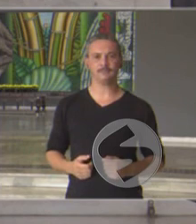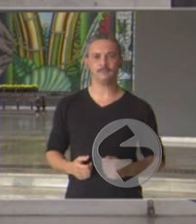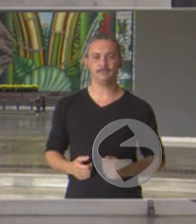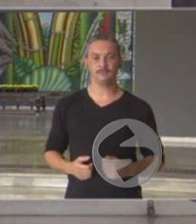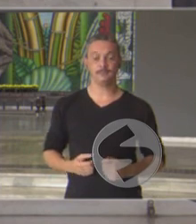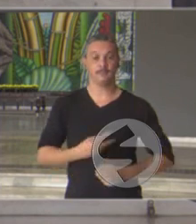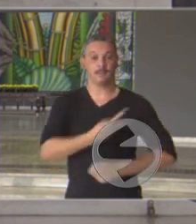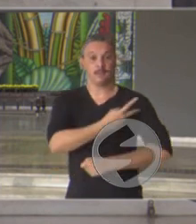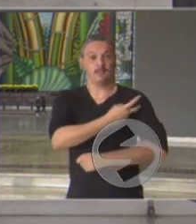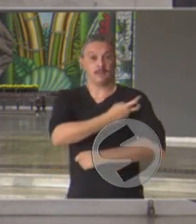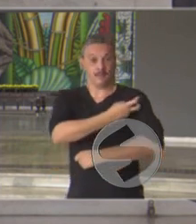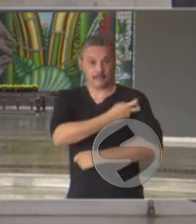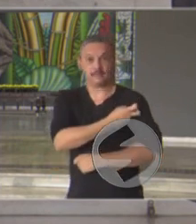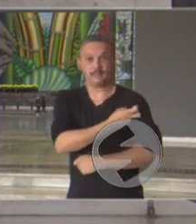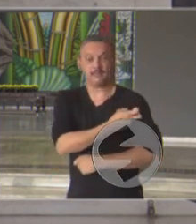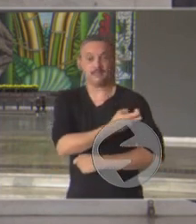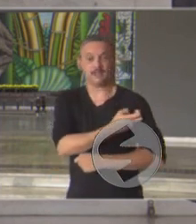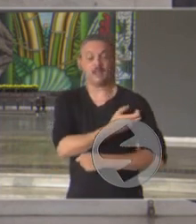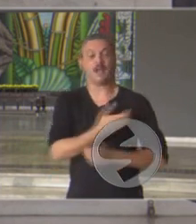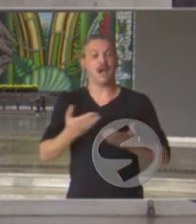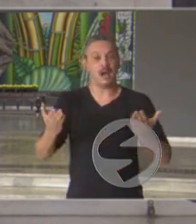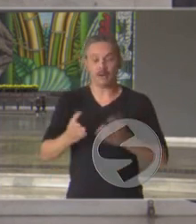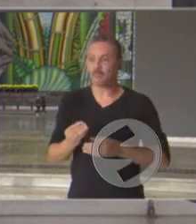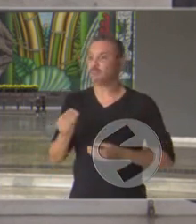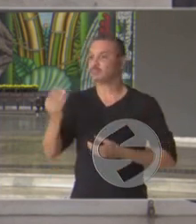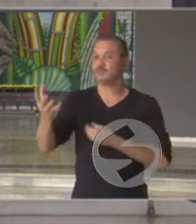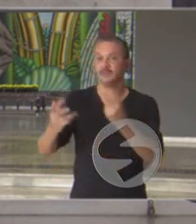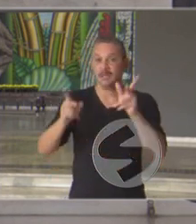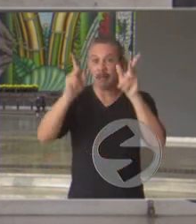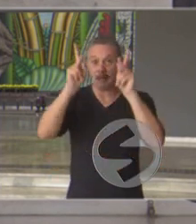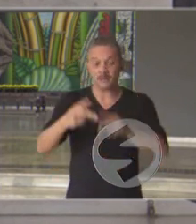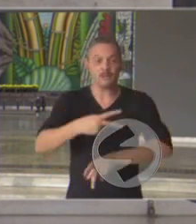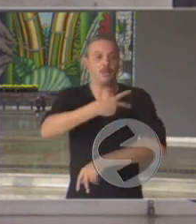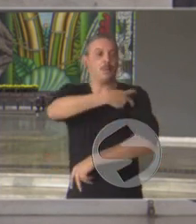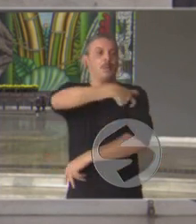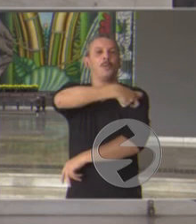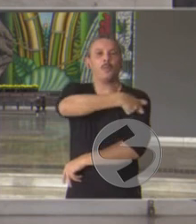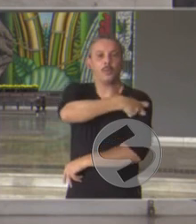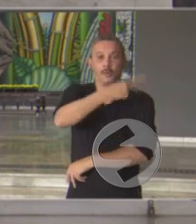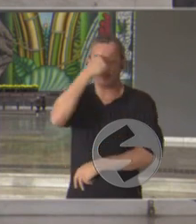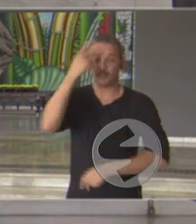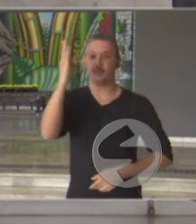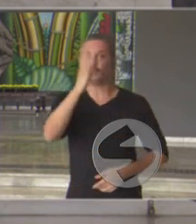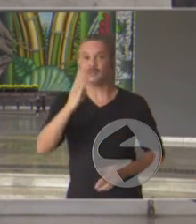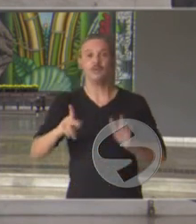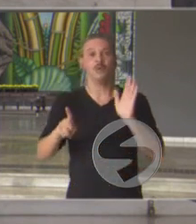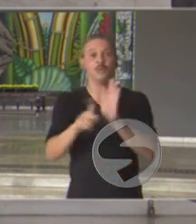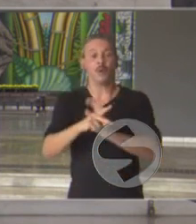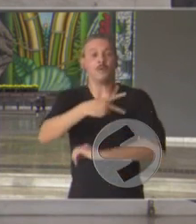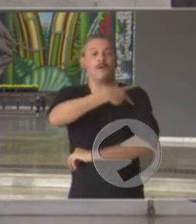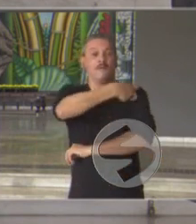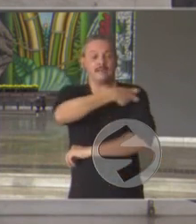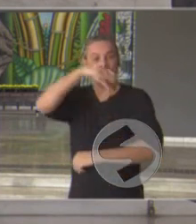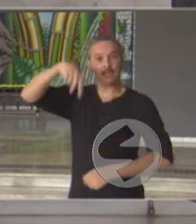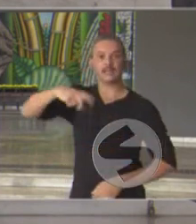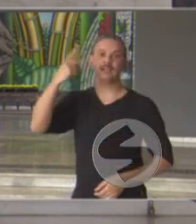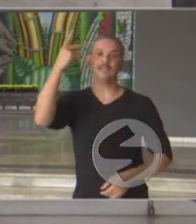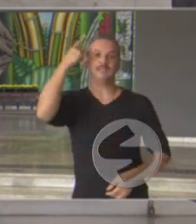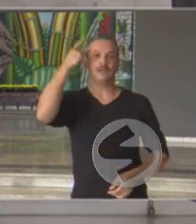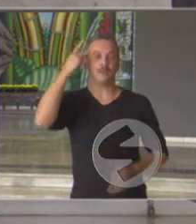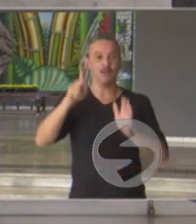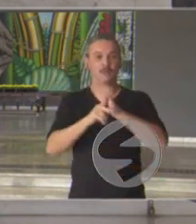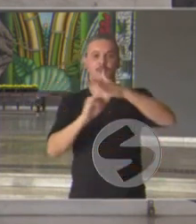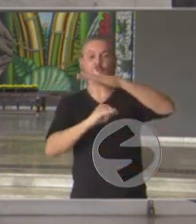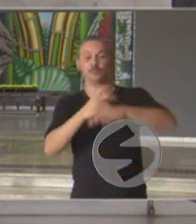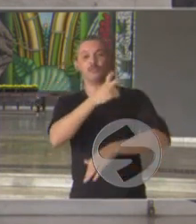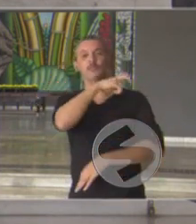A vacina que, neste momento, vacina e que é colocada, aplicada no braço dos brasileiros, é a vacina de São Paulo, do Butantan.